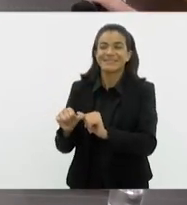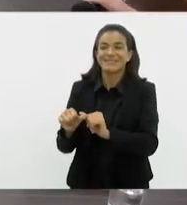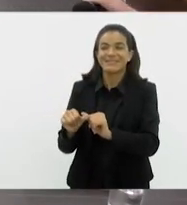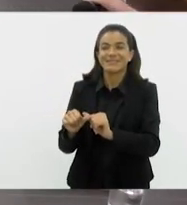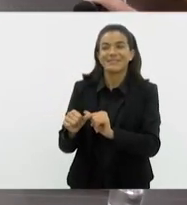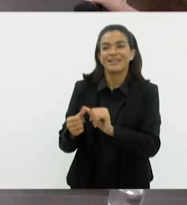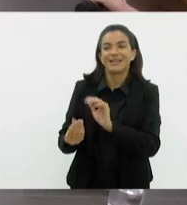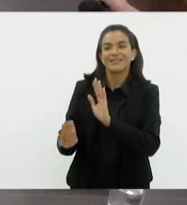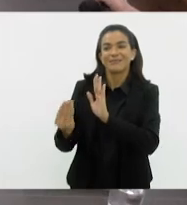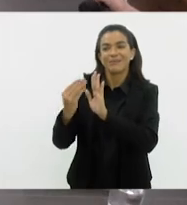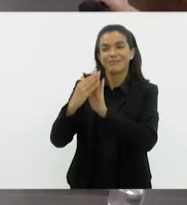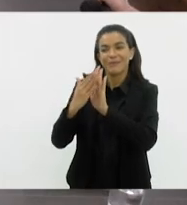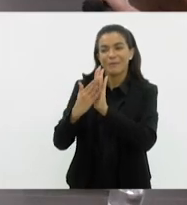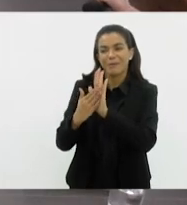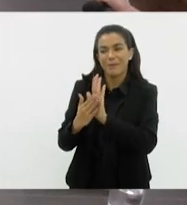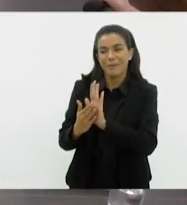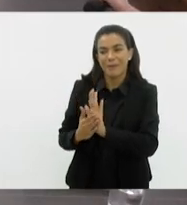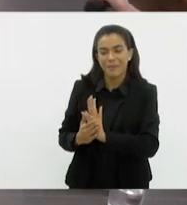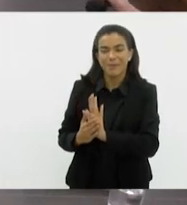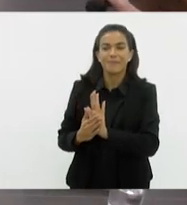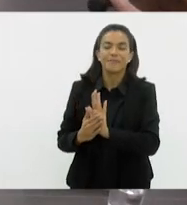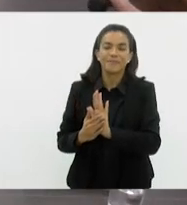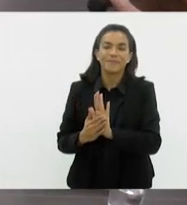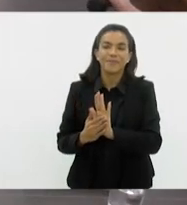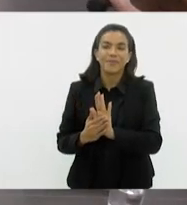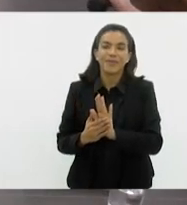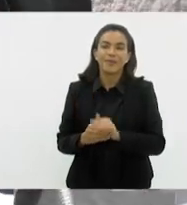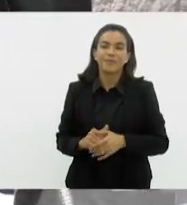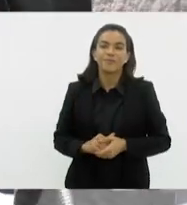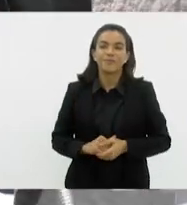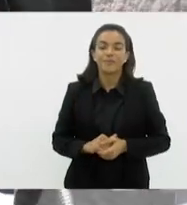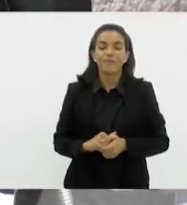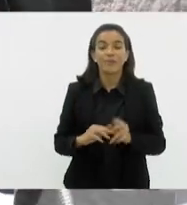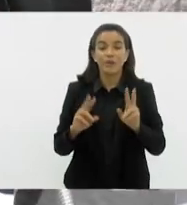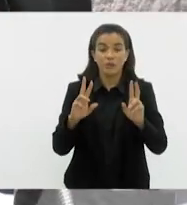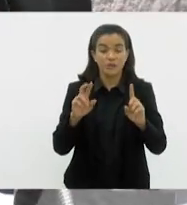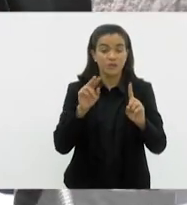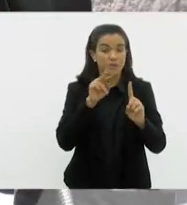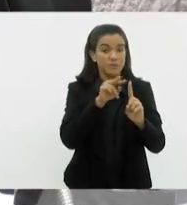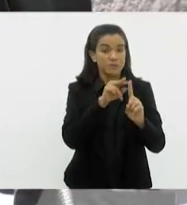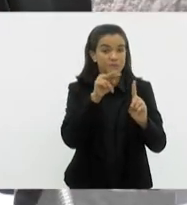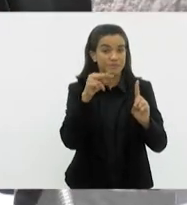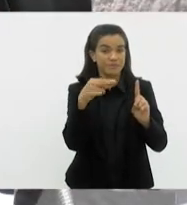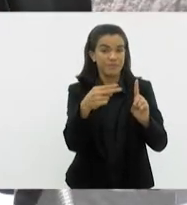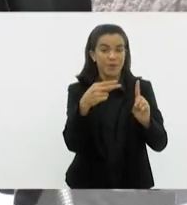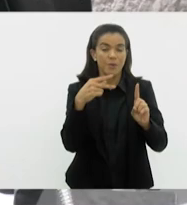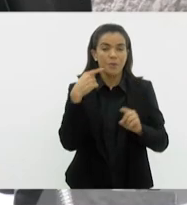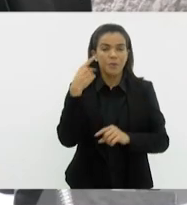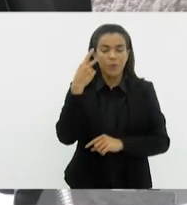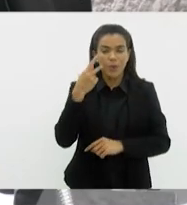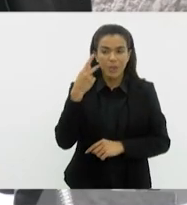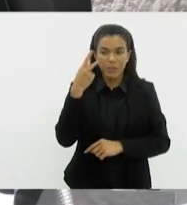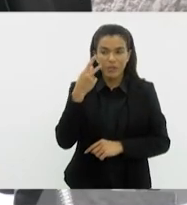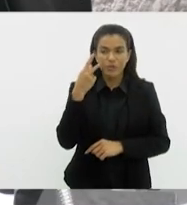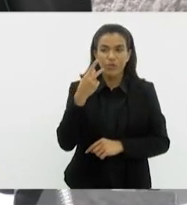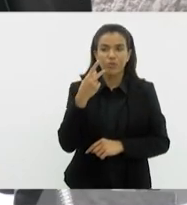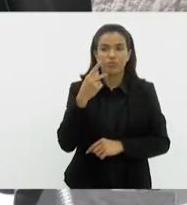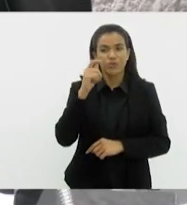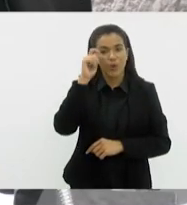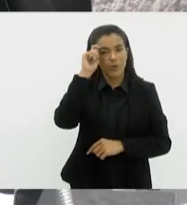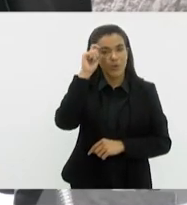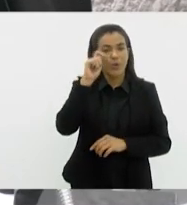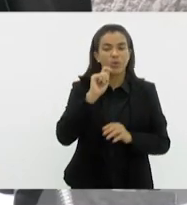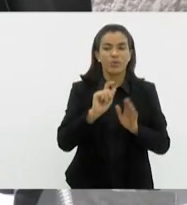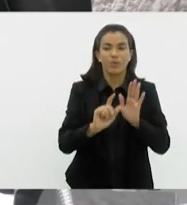que é uma pauta do mandato do deputado Yuri, legítimo. E aí, sob o ponto de vista político, eu acho que tem mais peso ser autor de uma lei do que ser autor